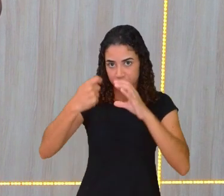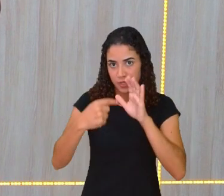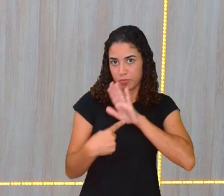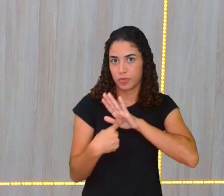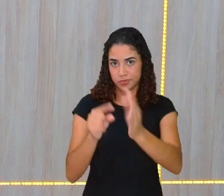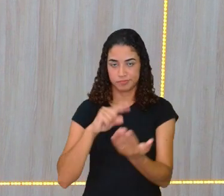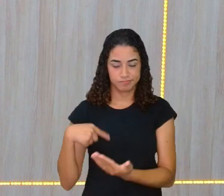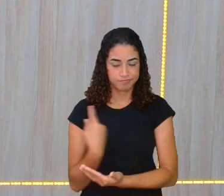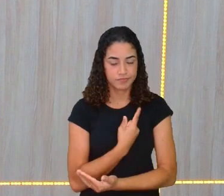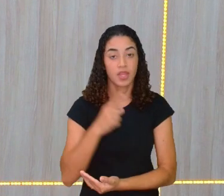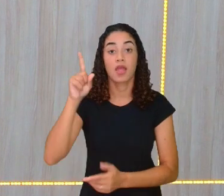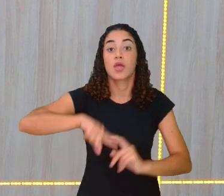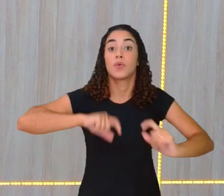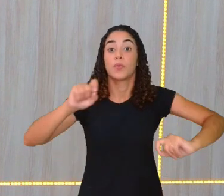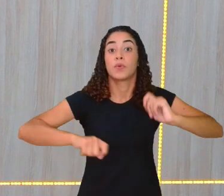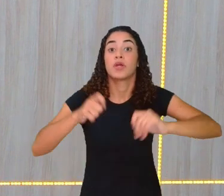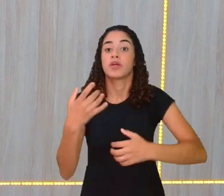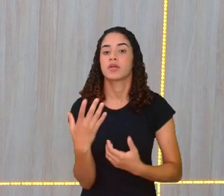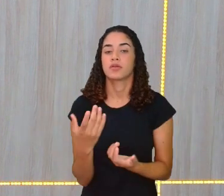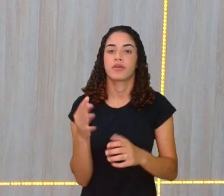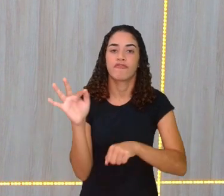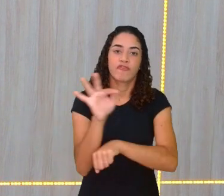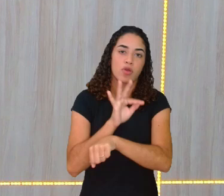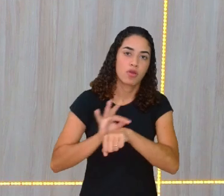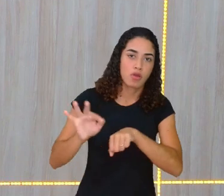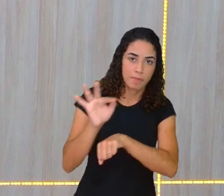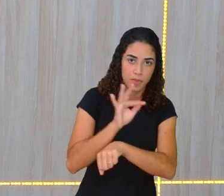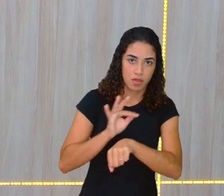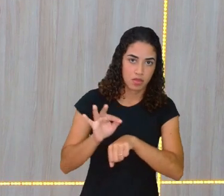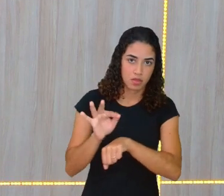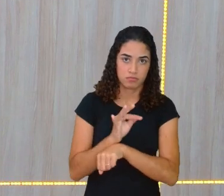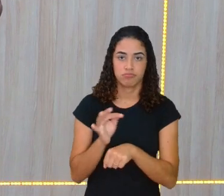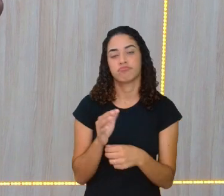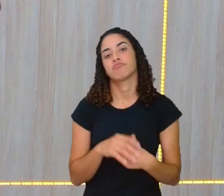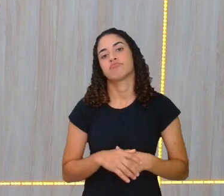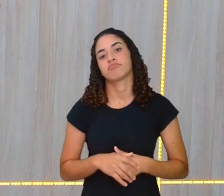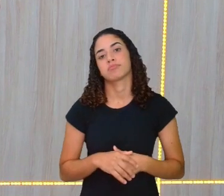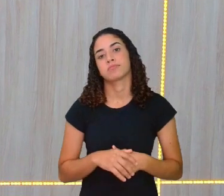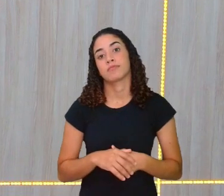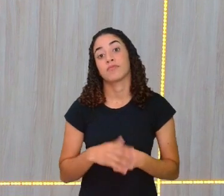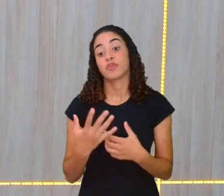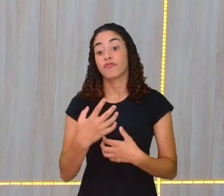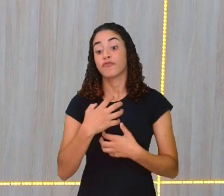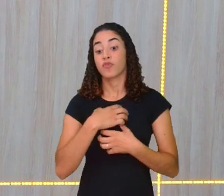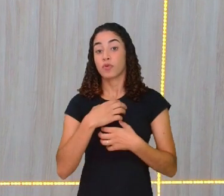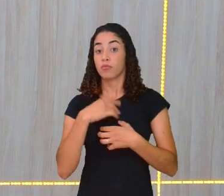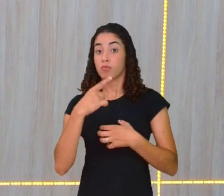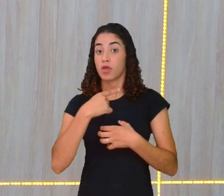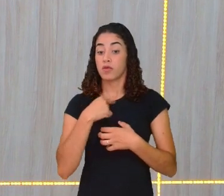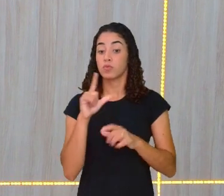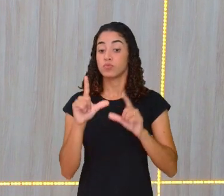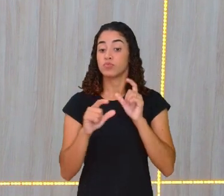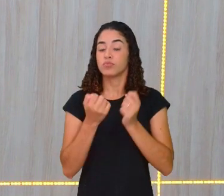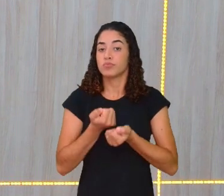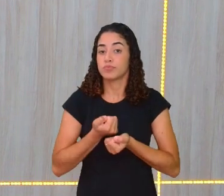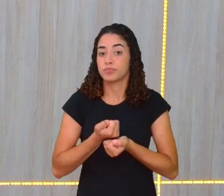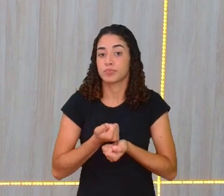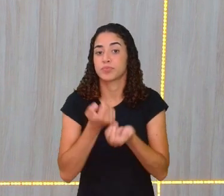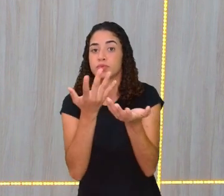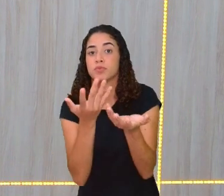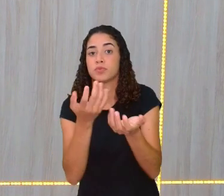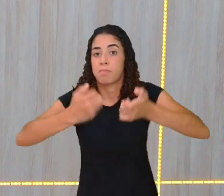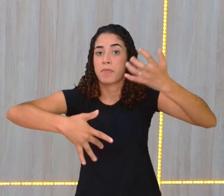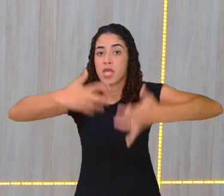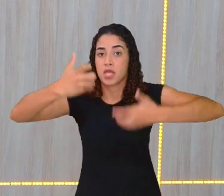pra gente é a formalidade das palavras, ou seja, o jeito como eu escolho transmitir a